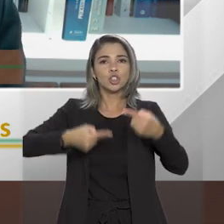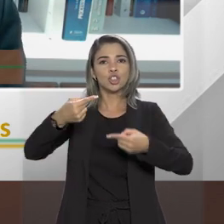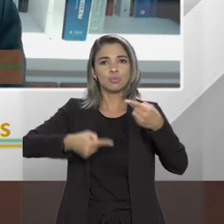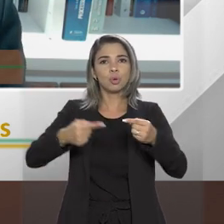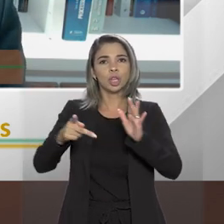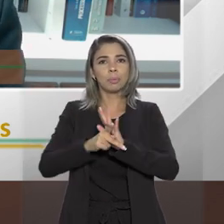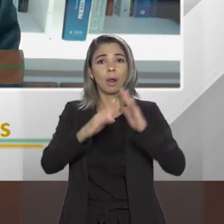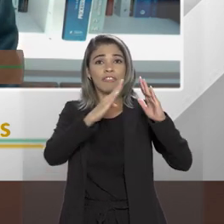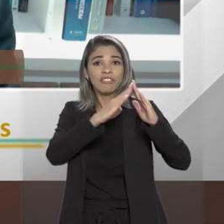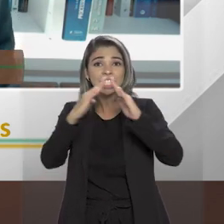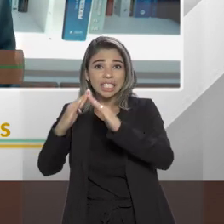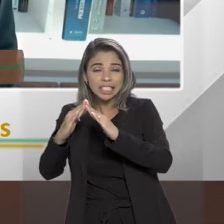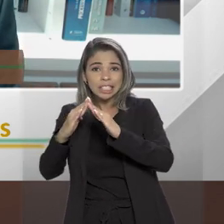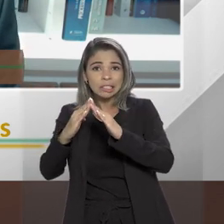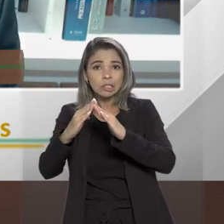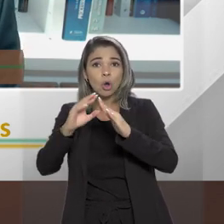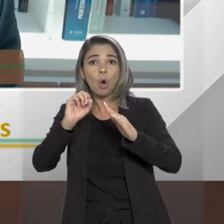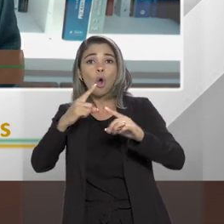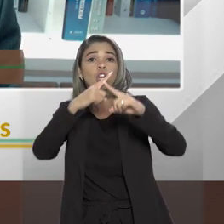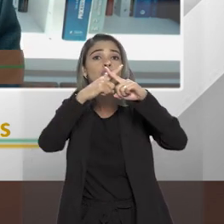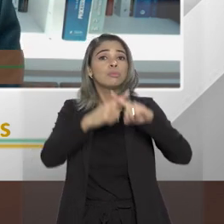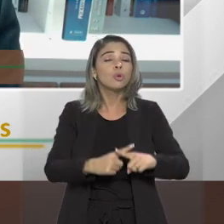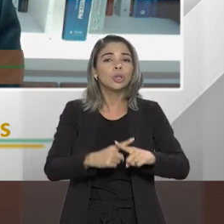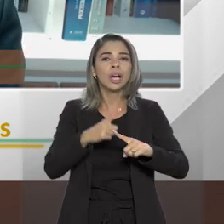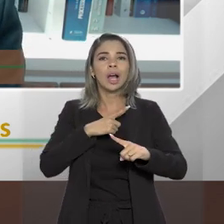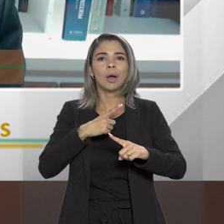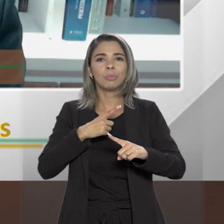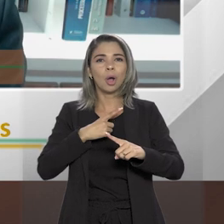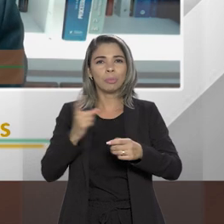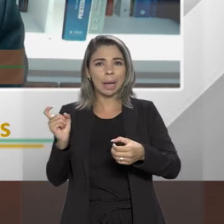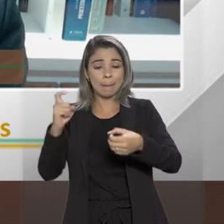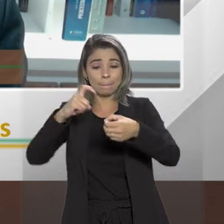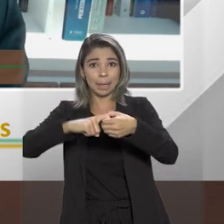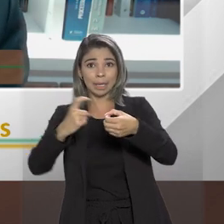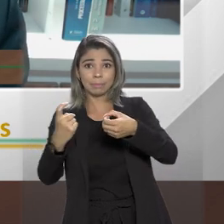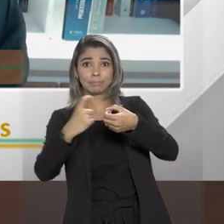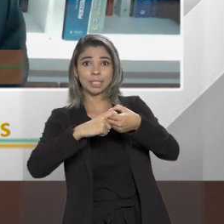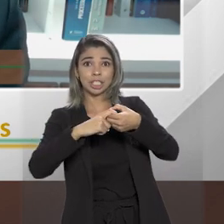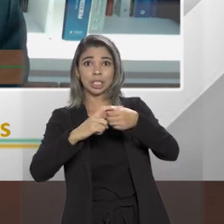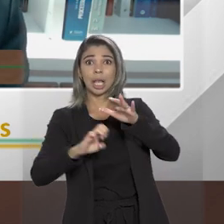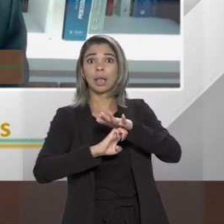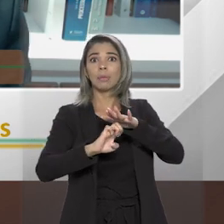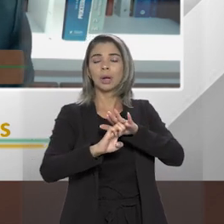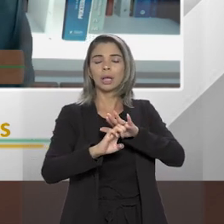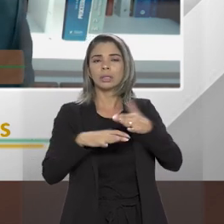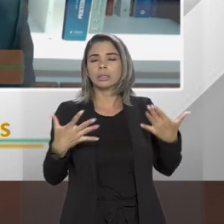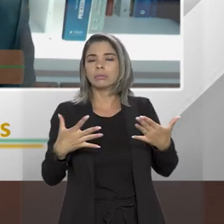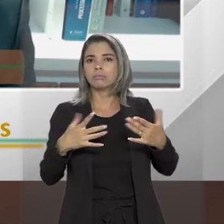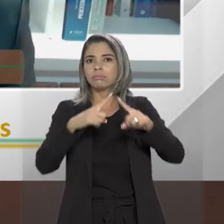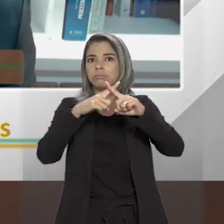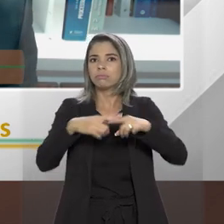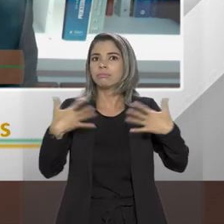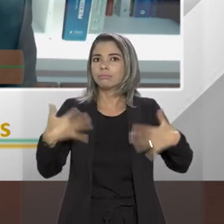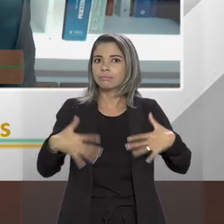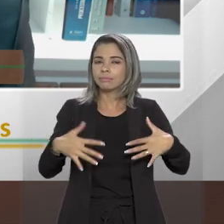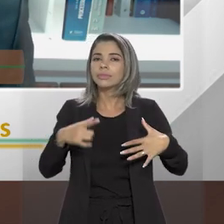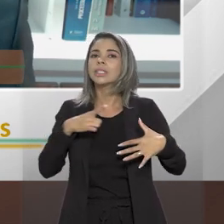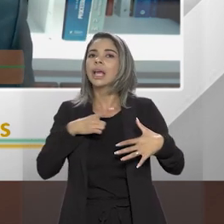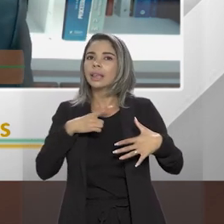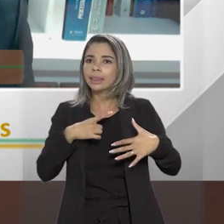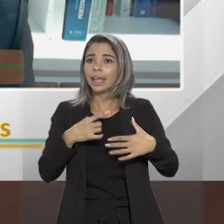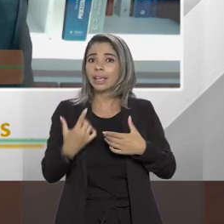ou quando há, por exemplo, uma disputa entre sócios de uma determinada empresa. Vejam que, em todos esses casos, existe um vínculo